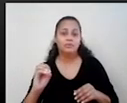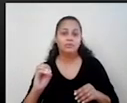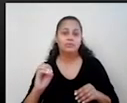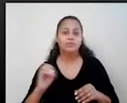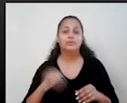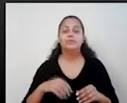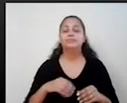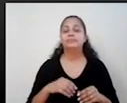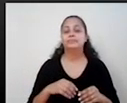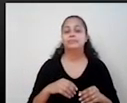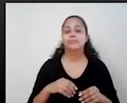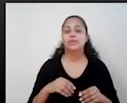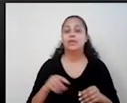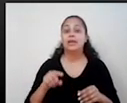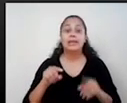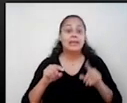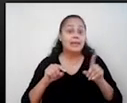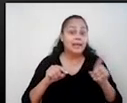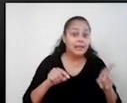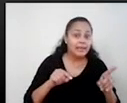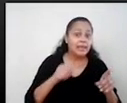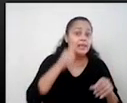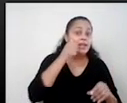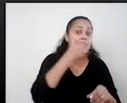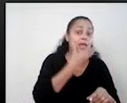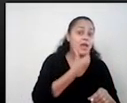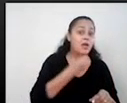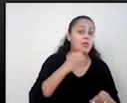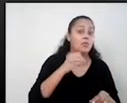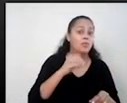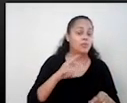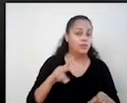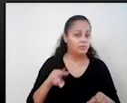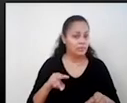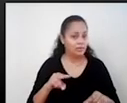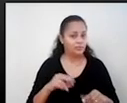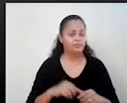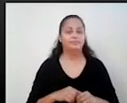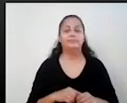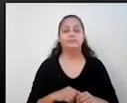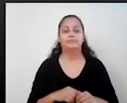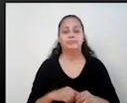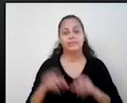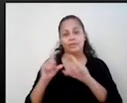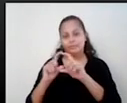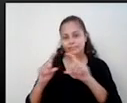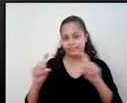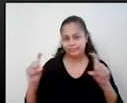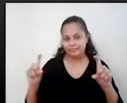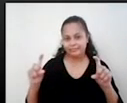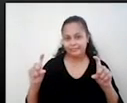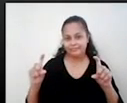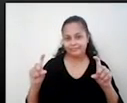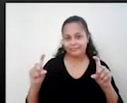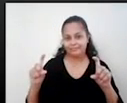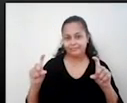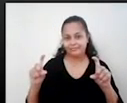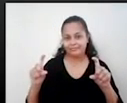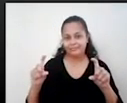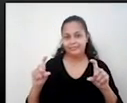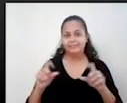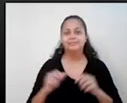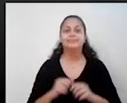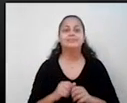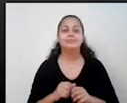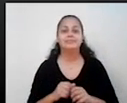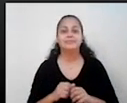é seu irmão, príncipe Harold, quarto na fila do banheiro. Né? Então aqui tem uma tirinha, você pensa que está falando de realeza,